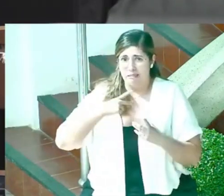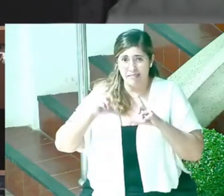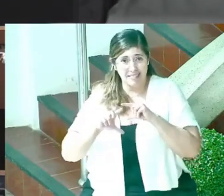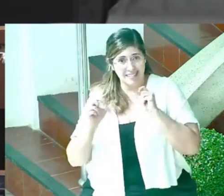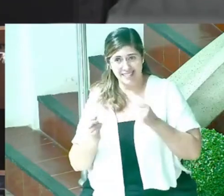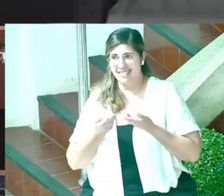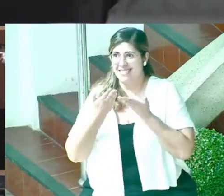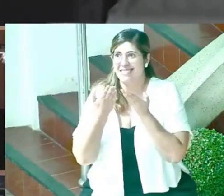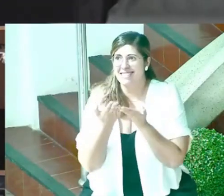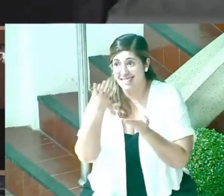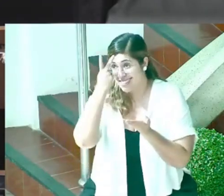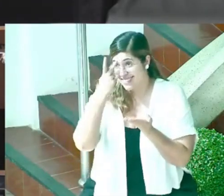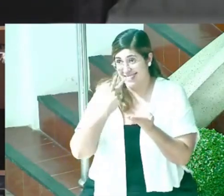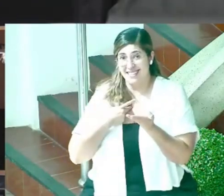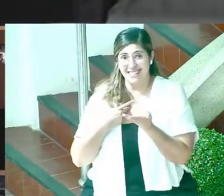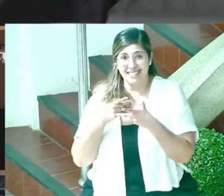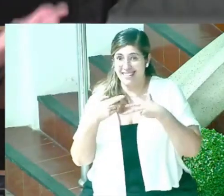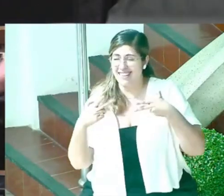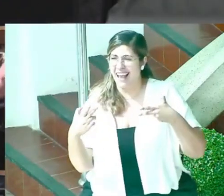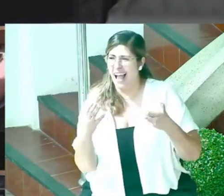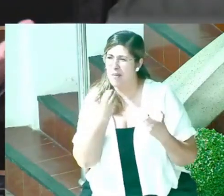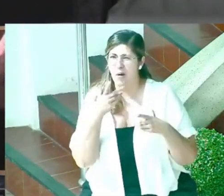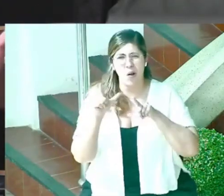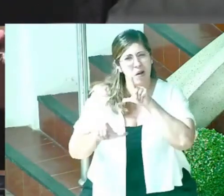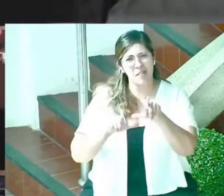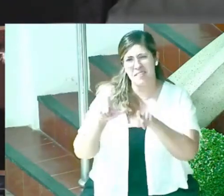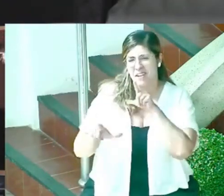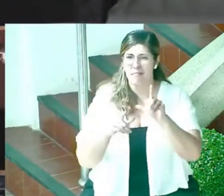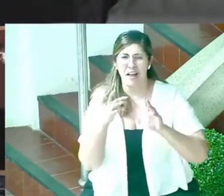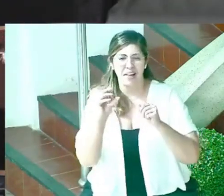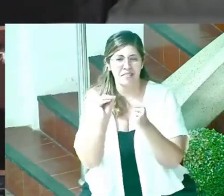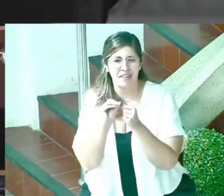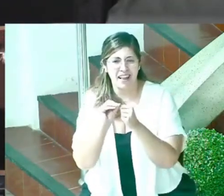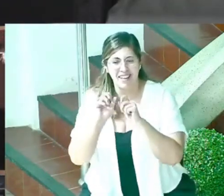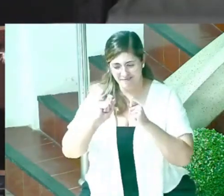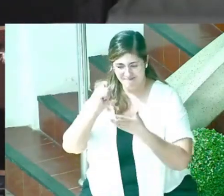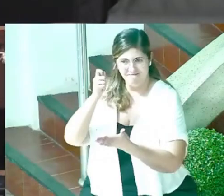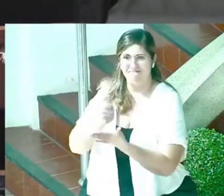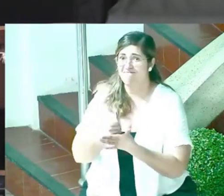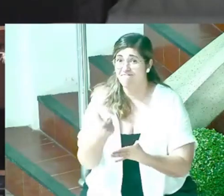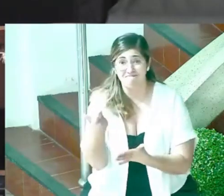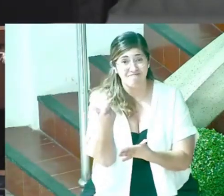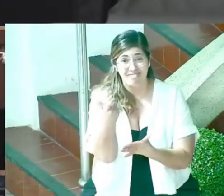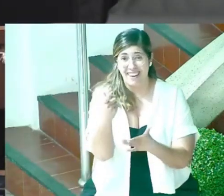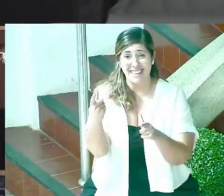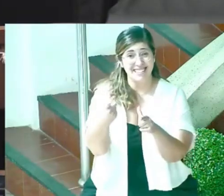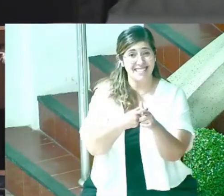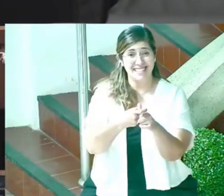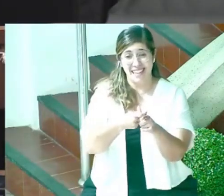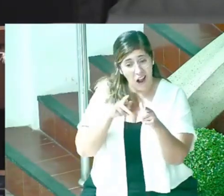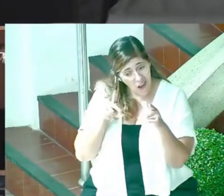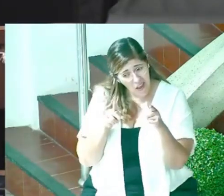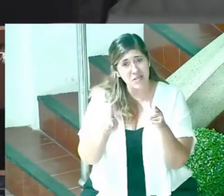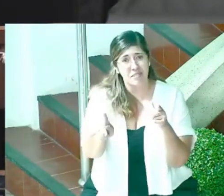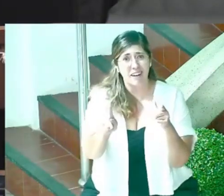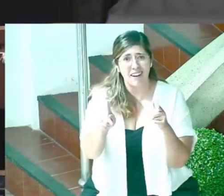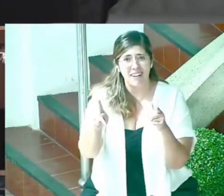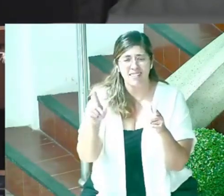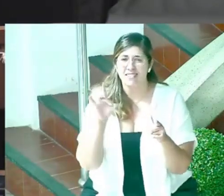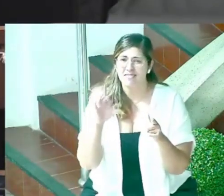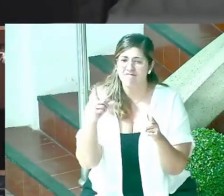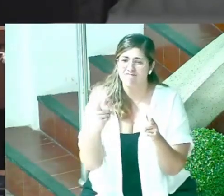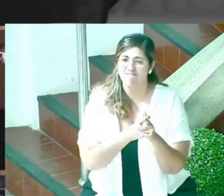nos achegar confiantemente diante do Senhor, tanto para a confissão de pecados, como